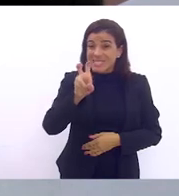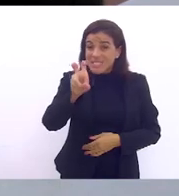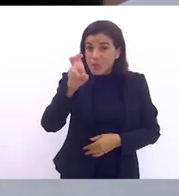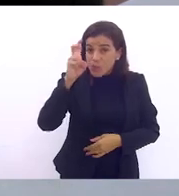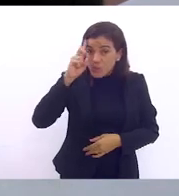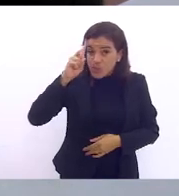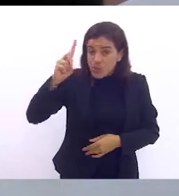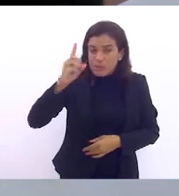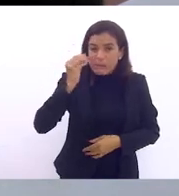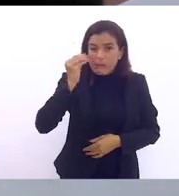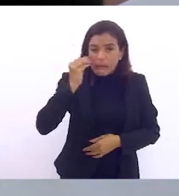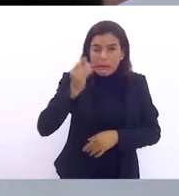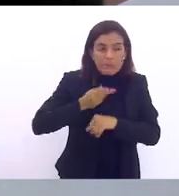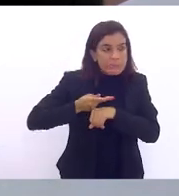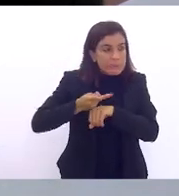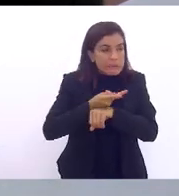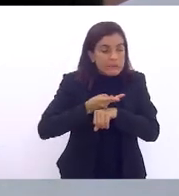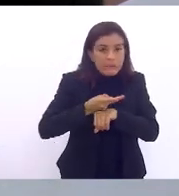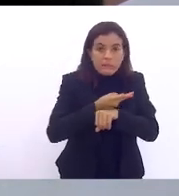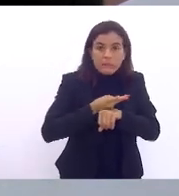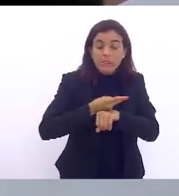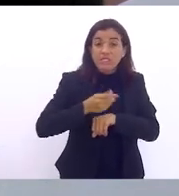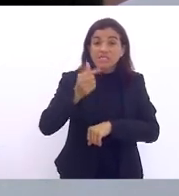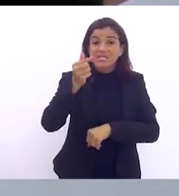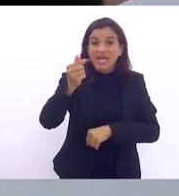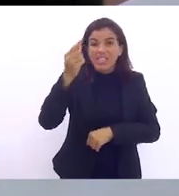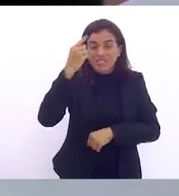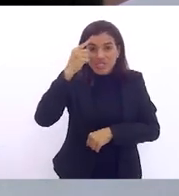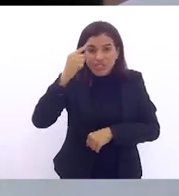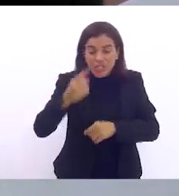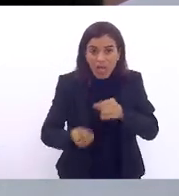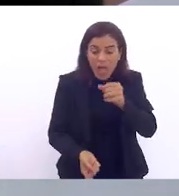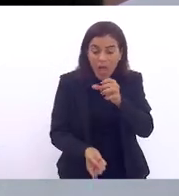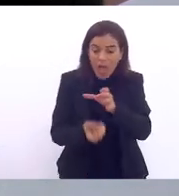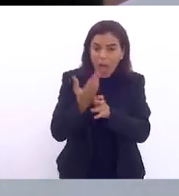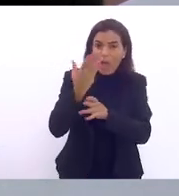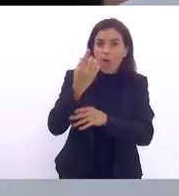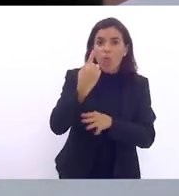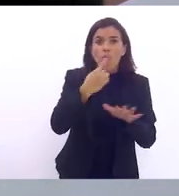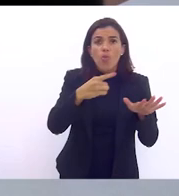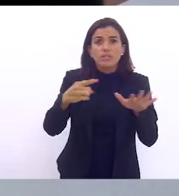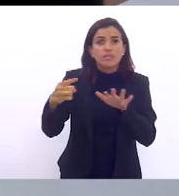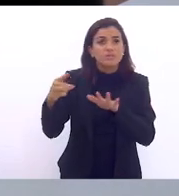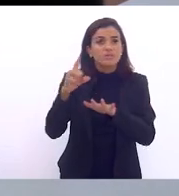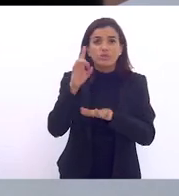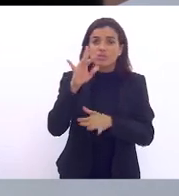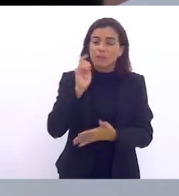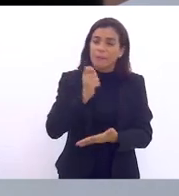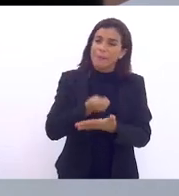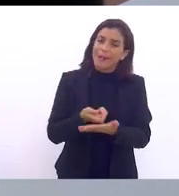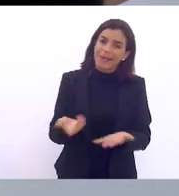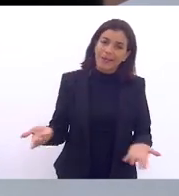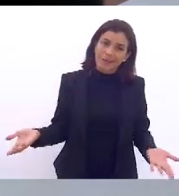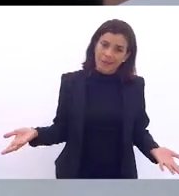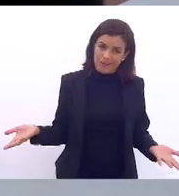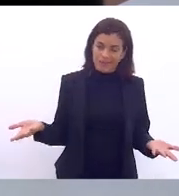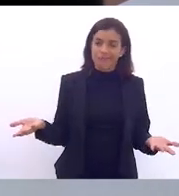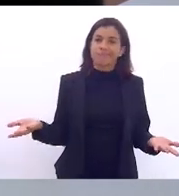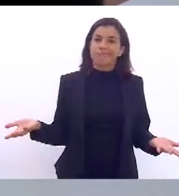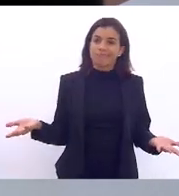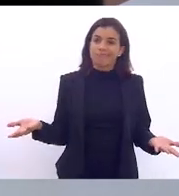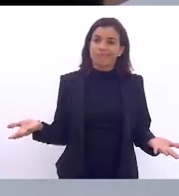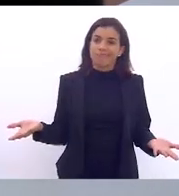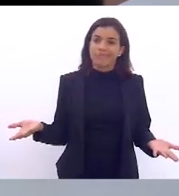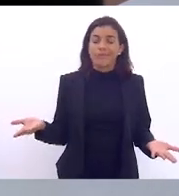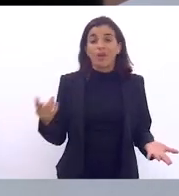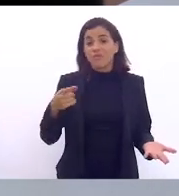achei aí no sétimo dia aparece eu só tenho uma semana para pagar Então acho que isso também evitaria o que